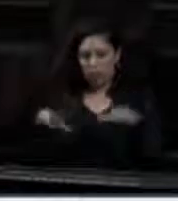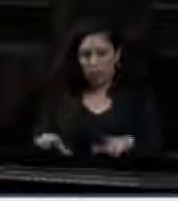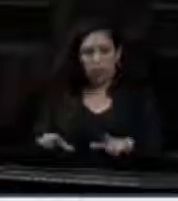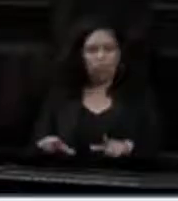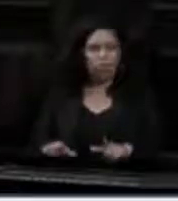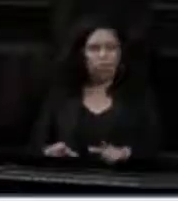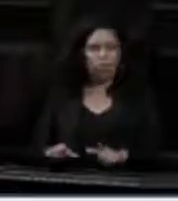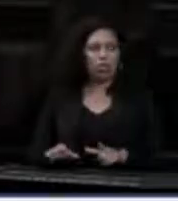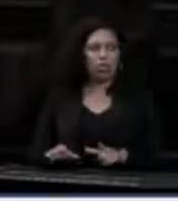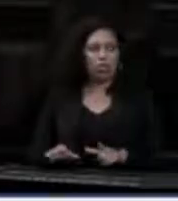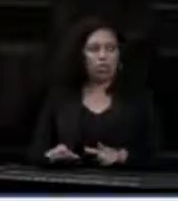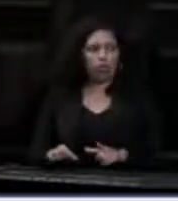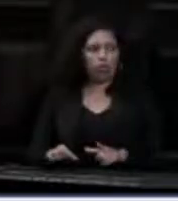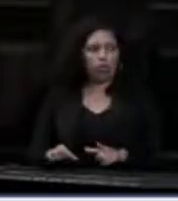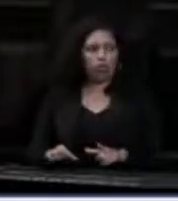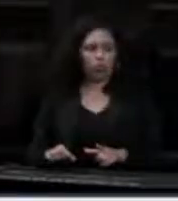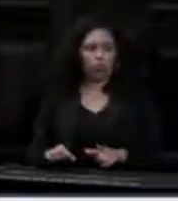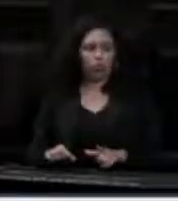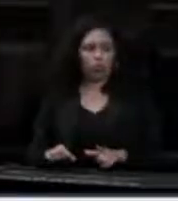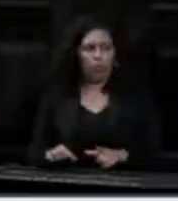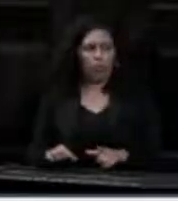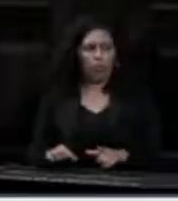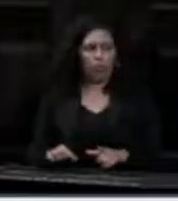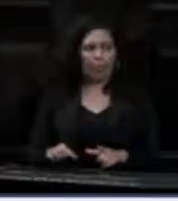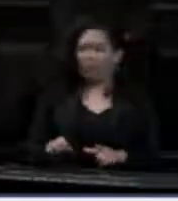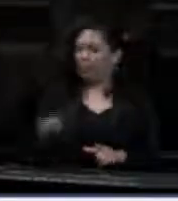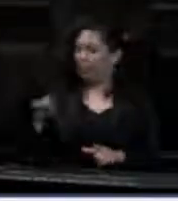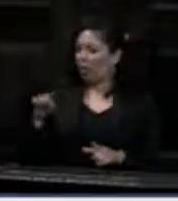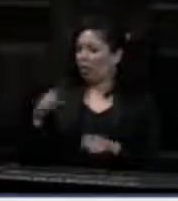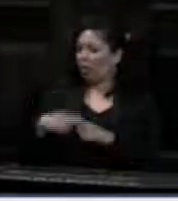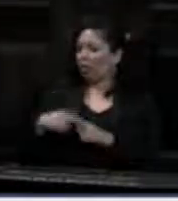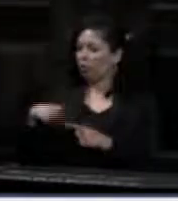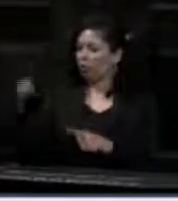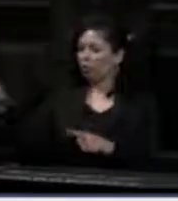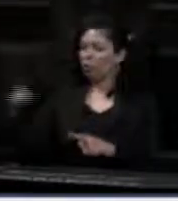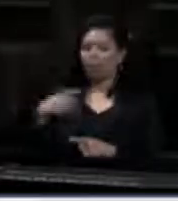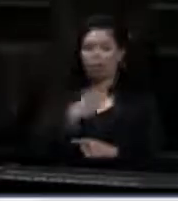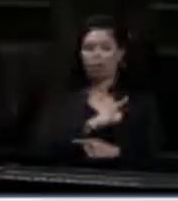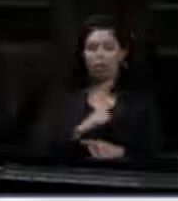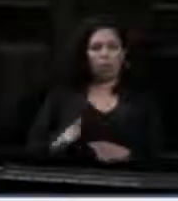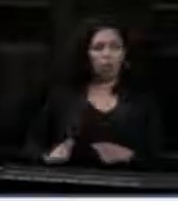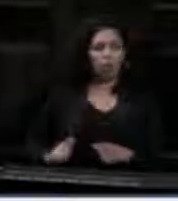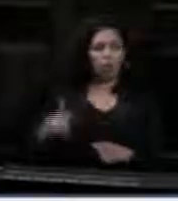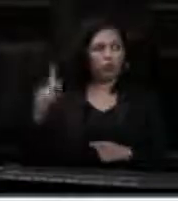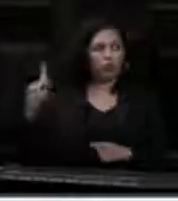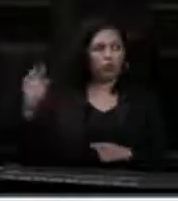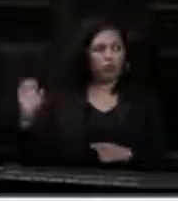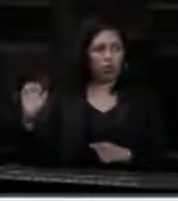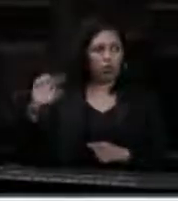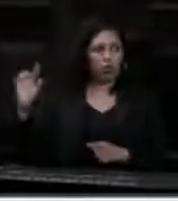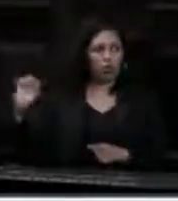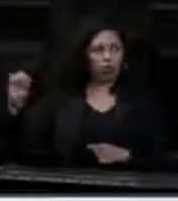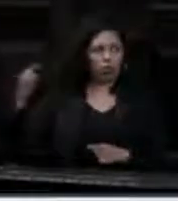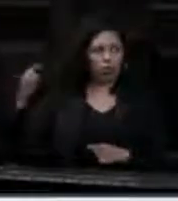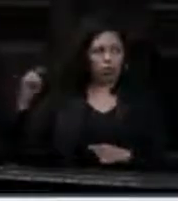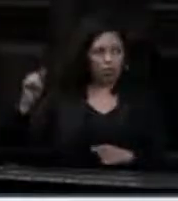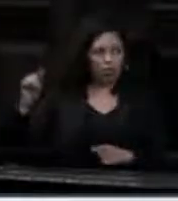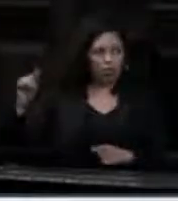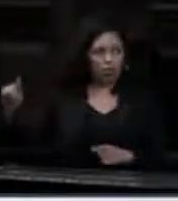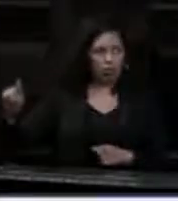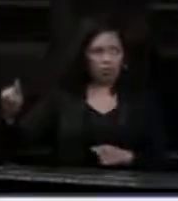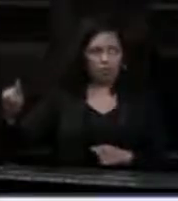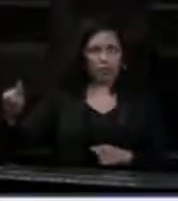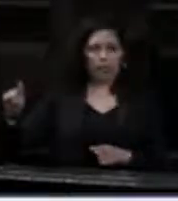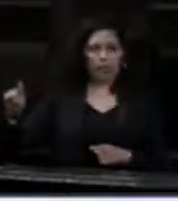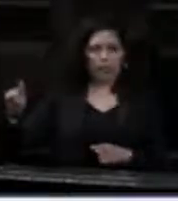disse que não tinha dinheiro para pagar o aluguel social, e eu disse: corte da propaganda do seu governo que